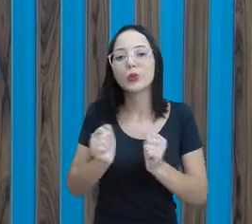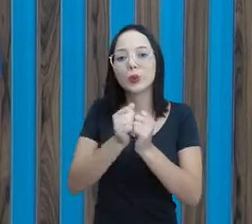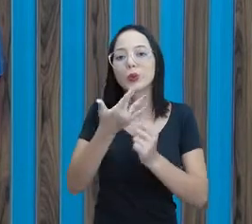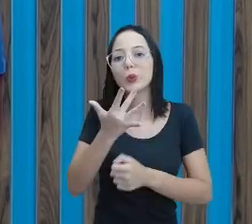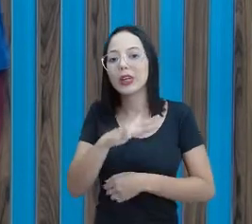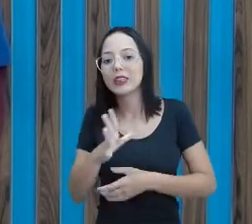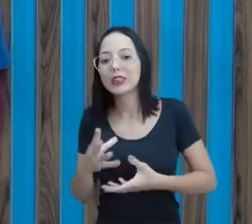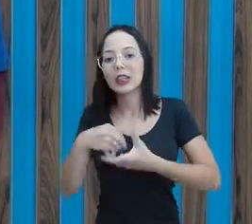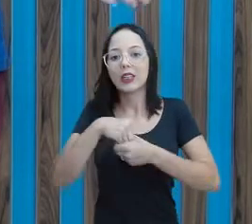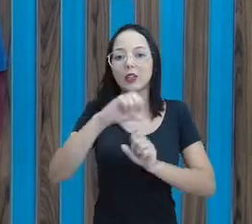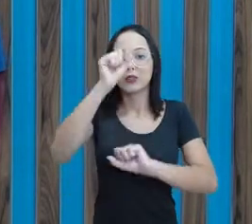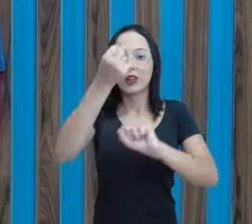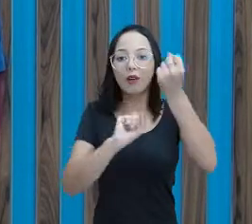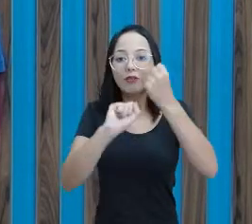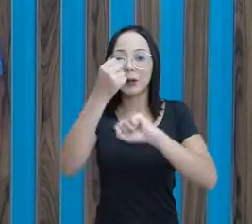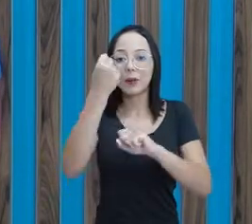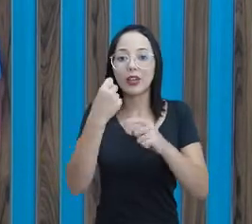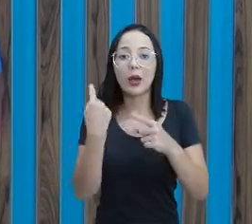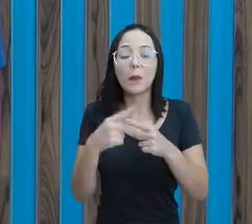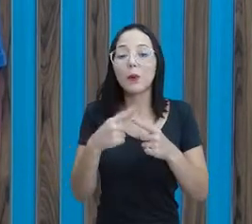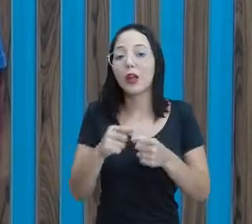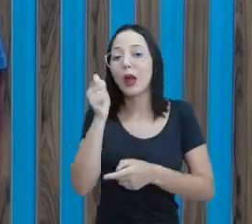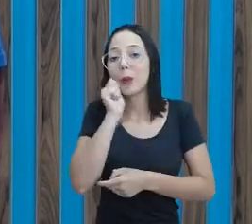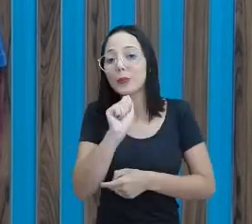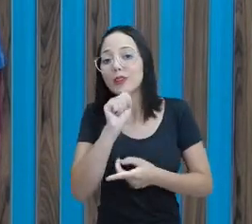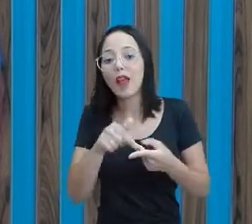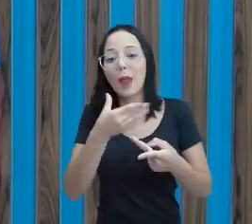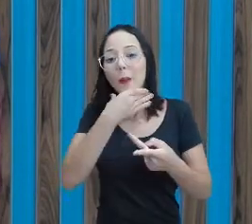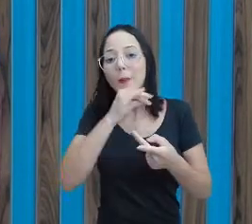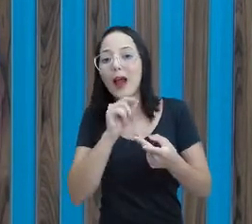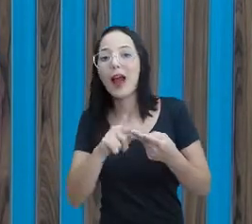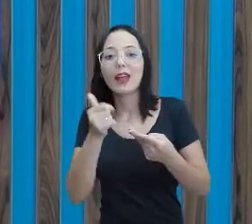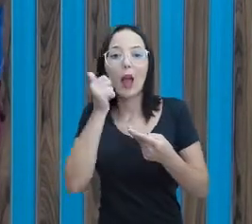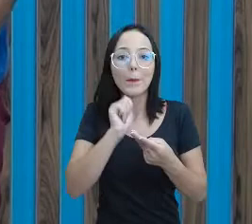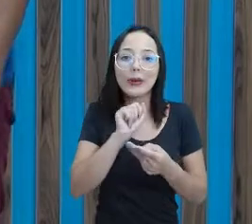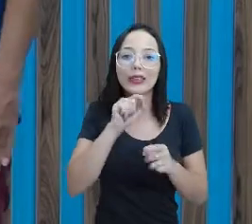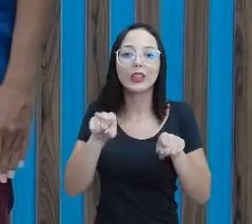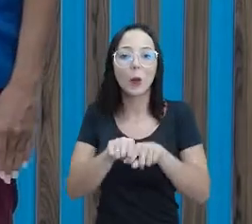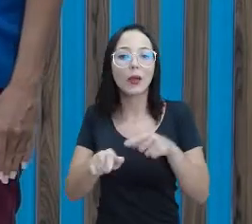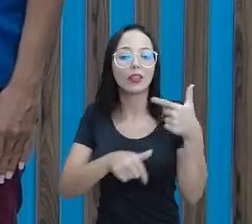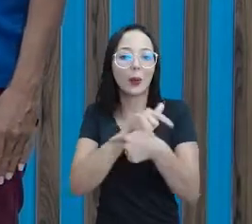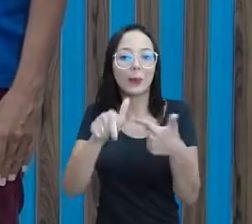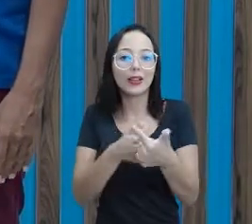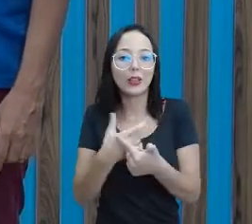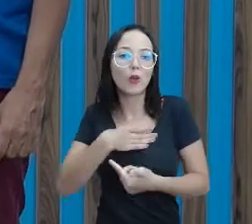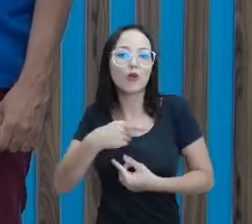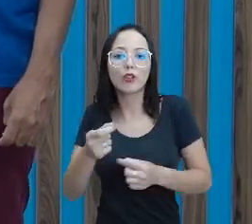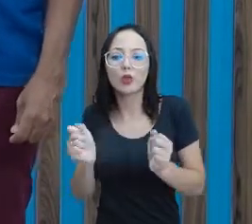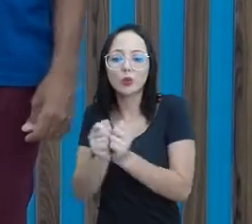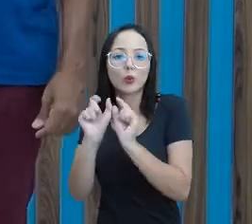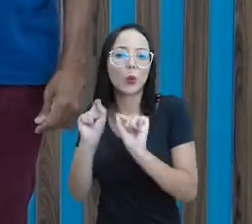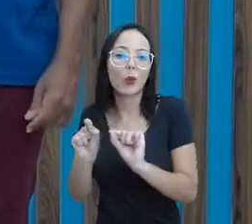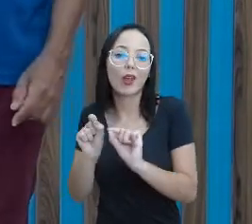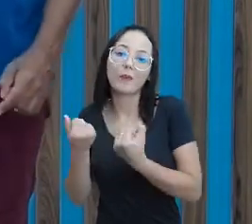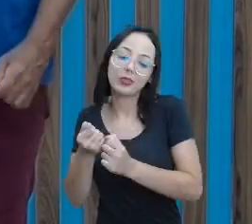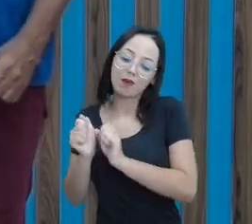fábrica lá, porque não tinham que deixar, porque a mulher, o pai e a mãe estavam trabalhando, tá? Esse novo sistema industrial, o